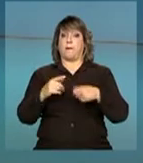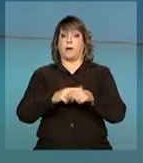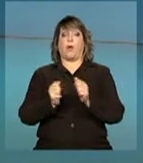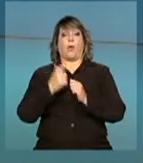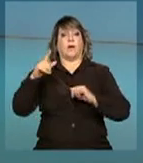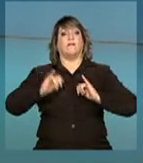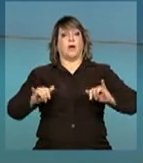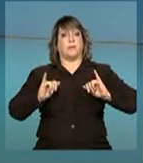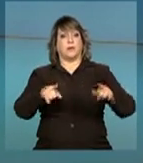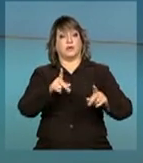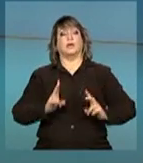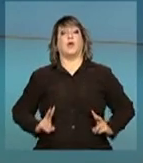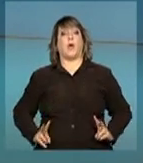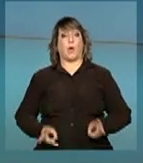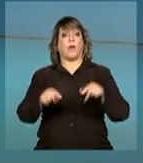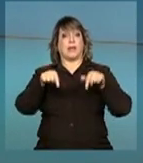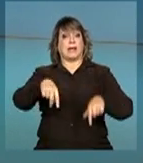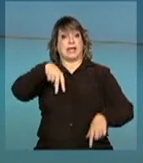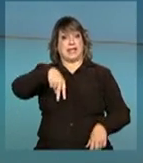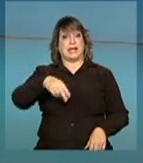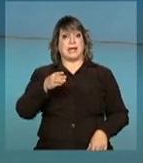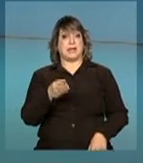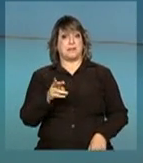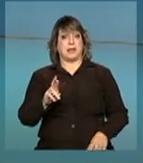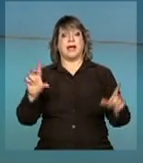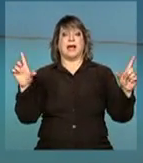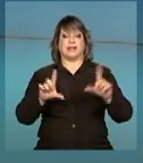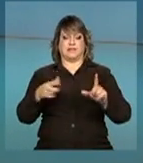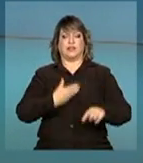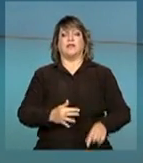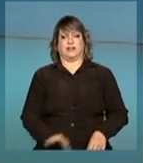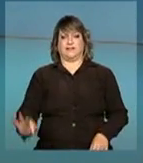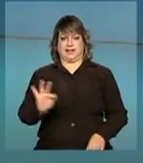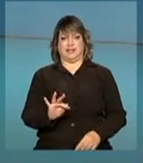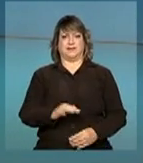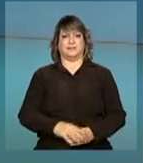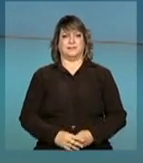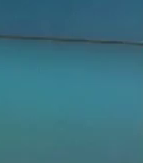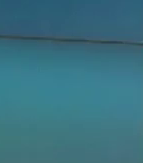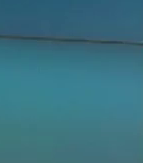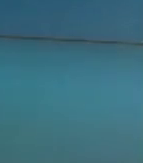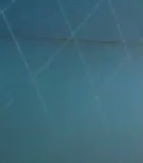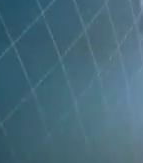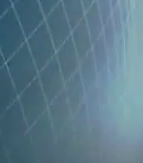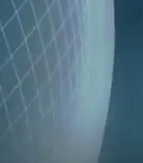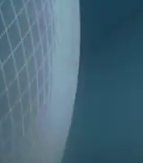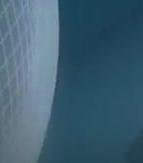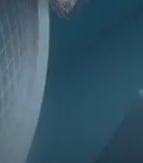qualquer momento com outras informações. Continue com a gente, a NBR e a TV do Governo Federal.